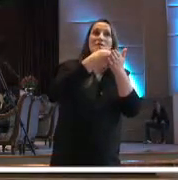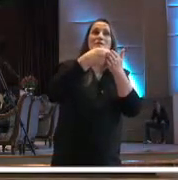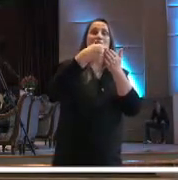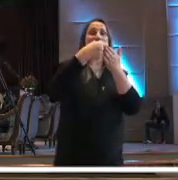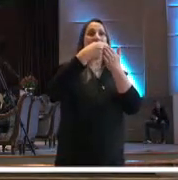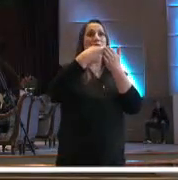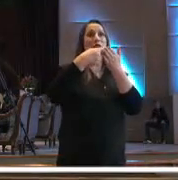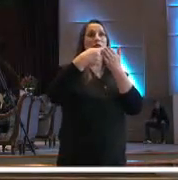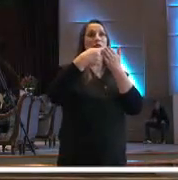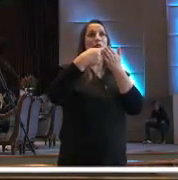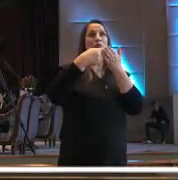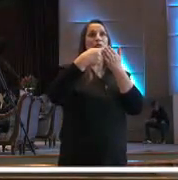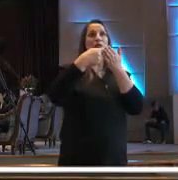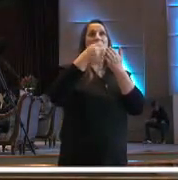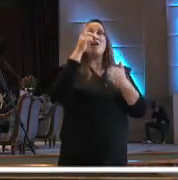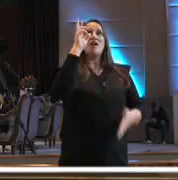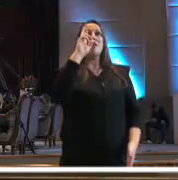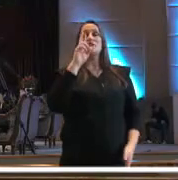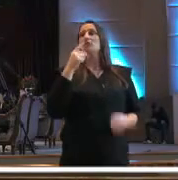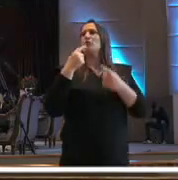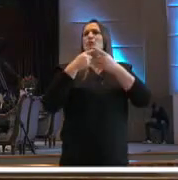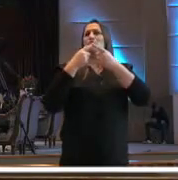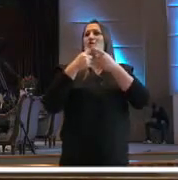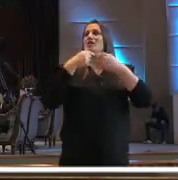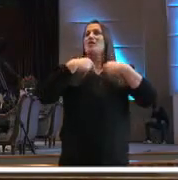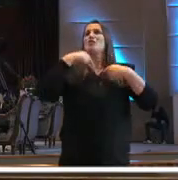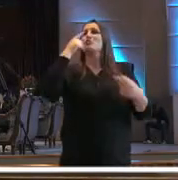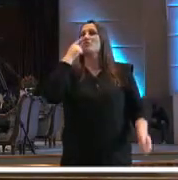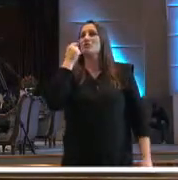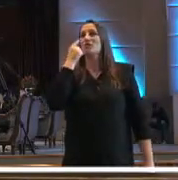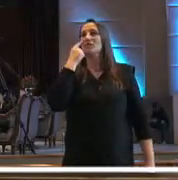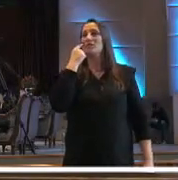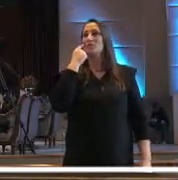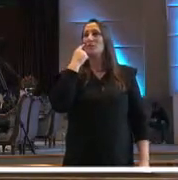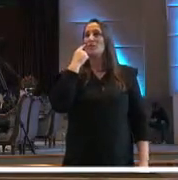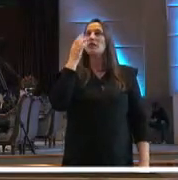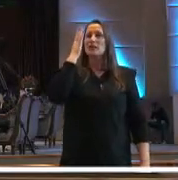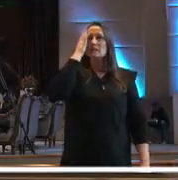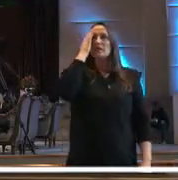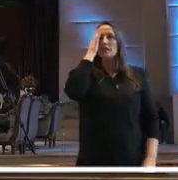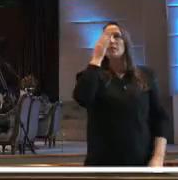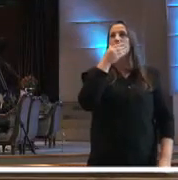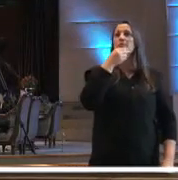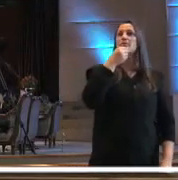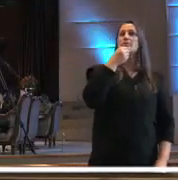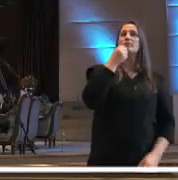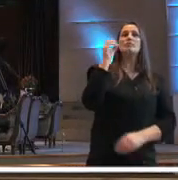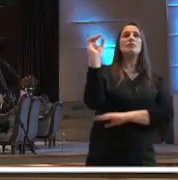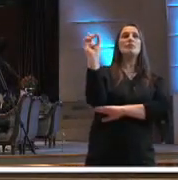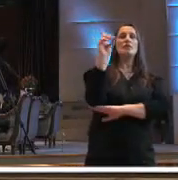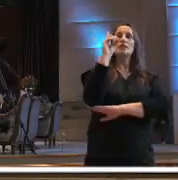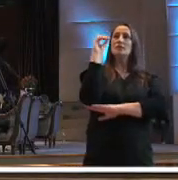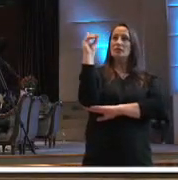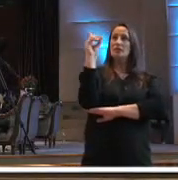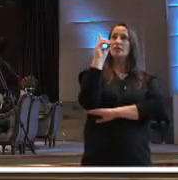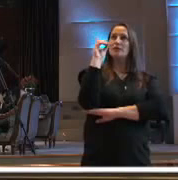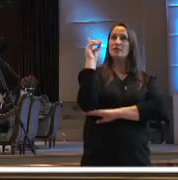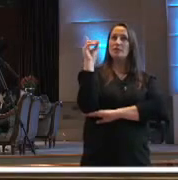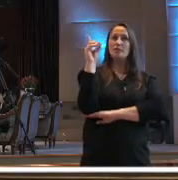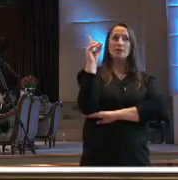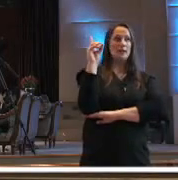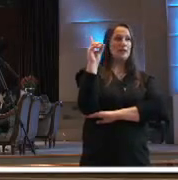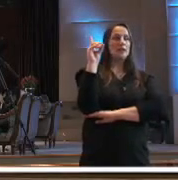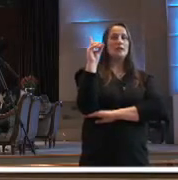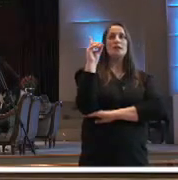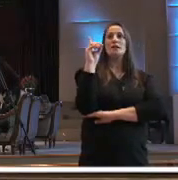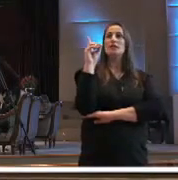a razão delas. Davi está escrevendo isso, foi ele que falou isso, porque ele chorou